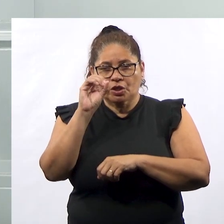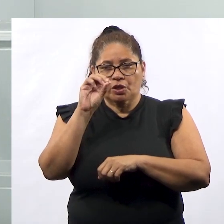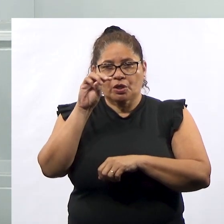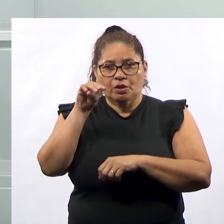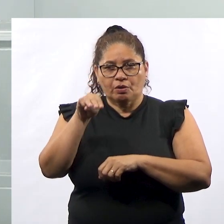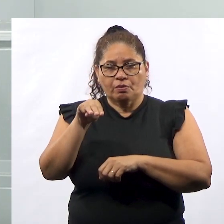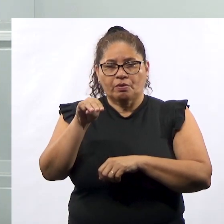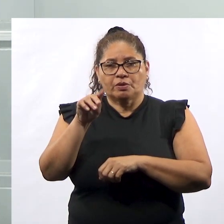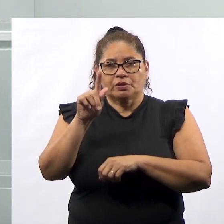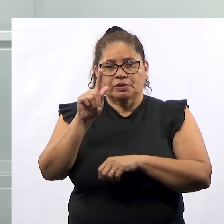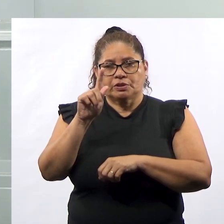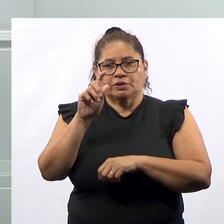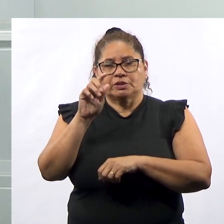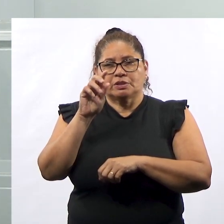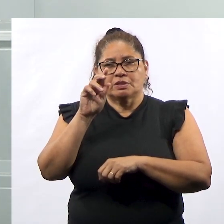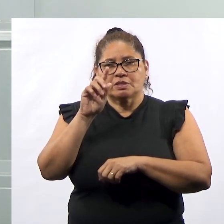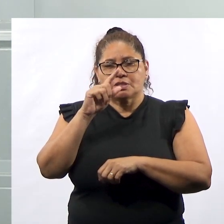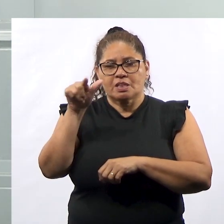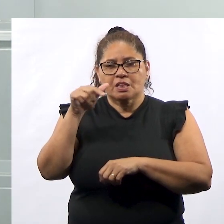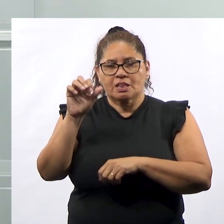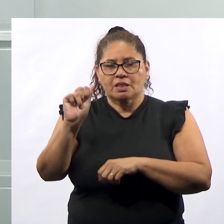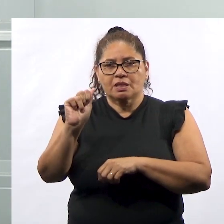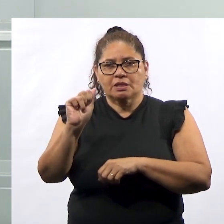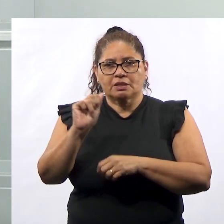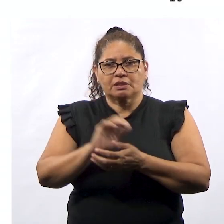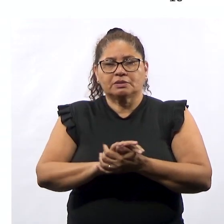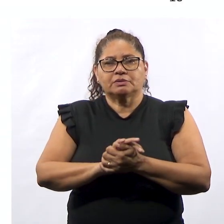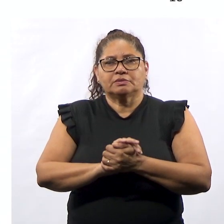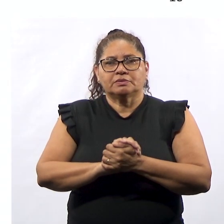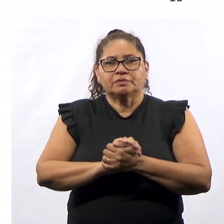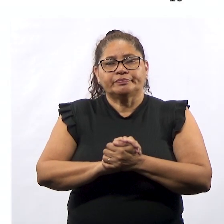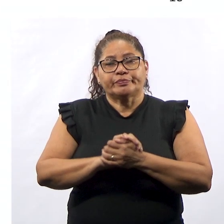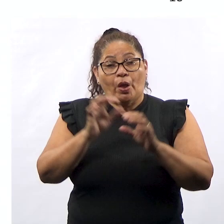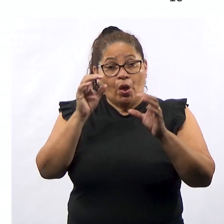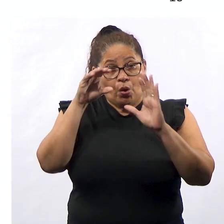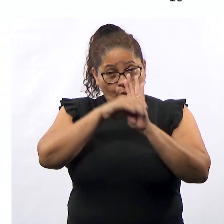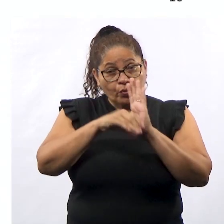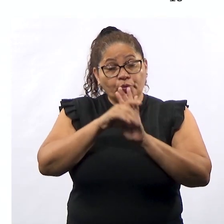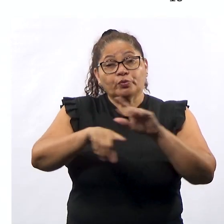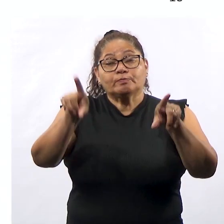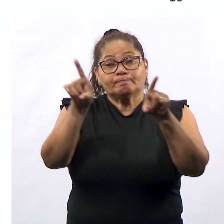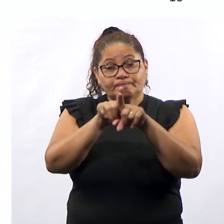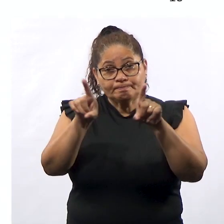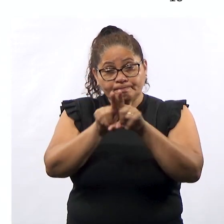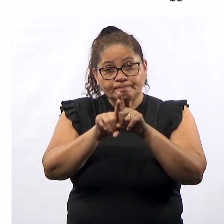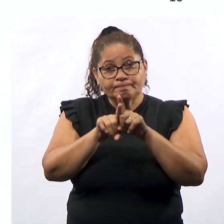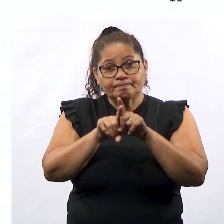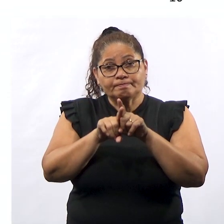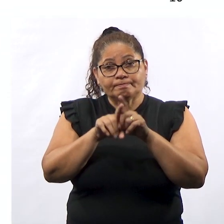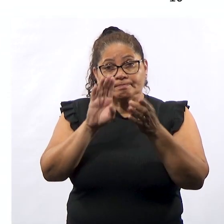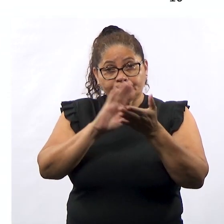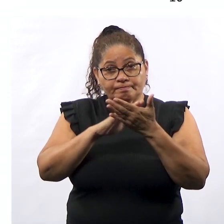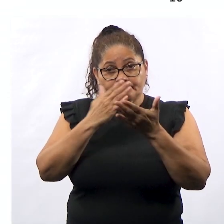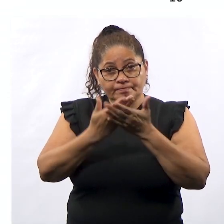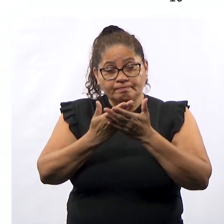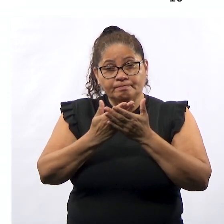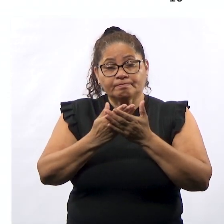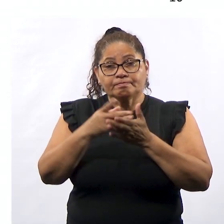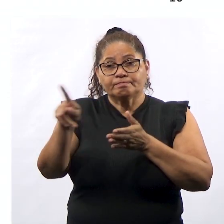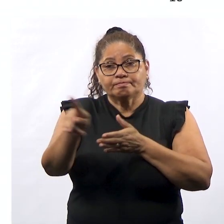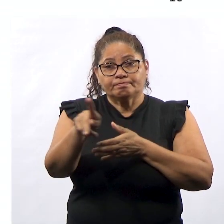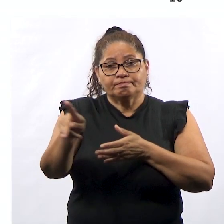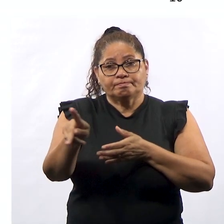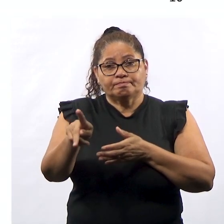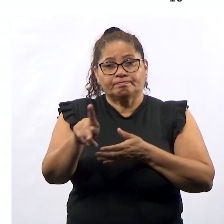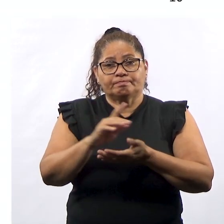de globalização de política cultural e curricular. Então, o currículo também, interpretado pelo